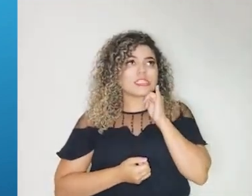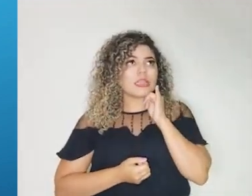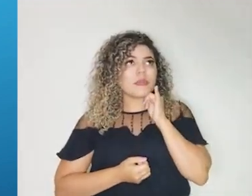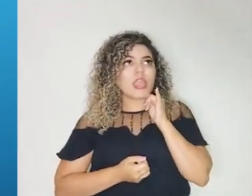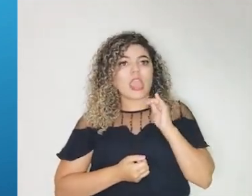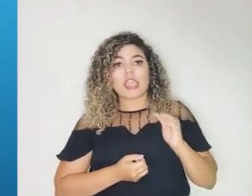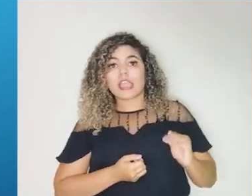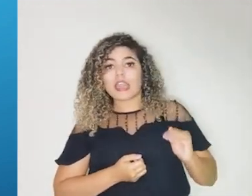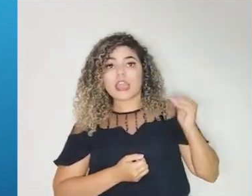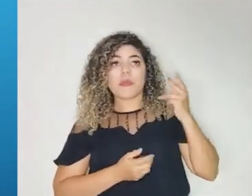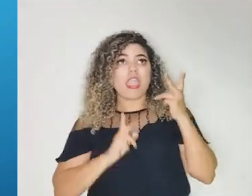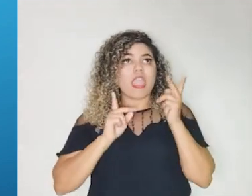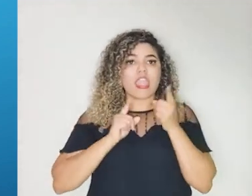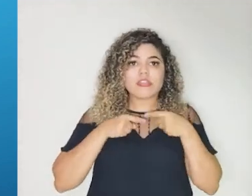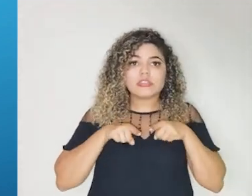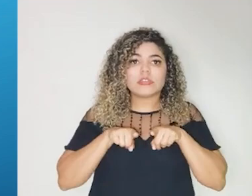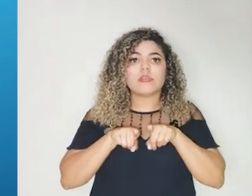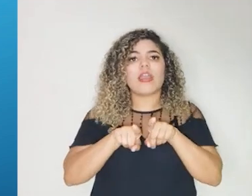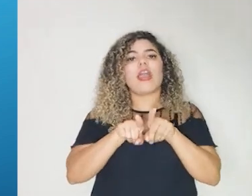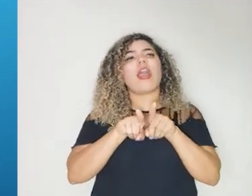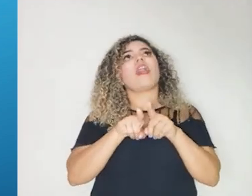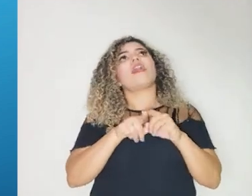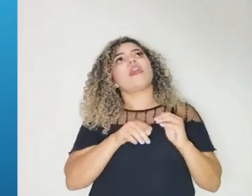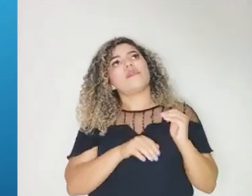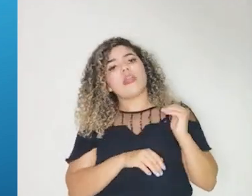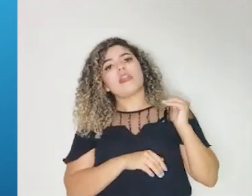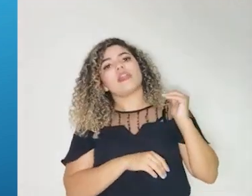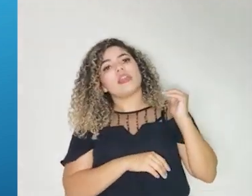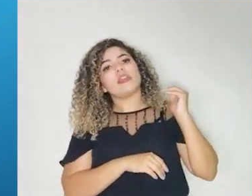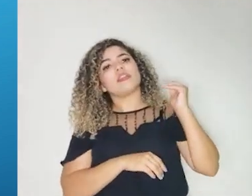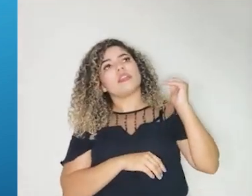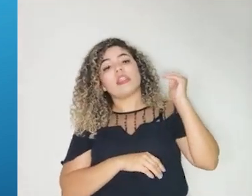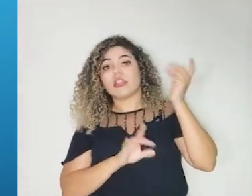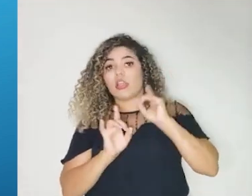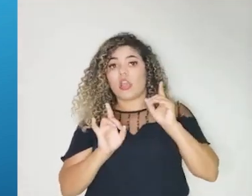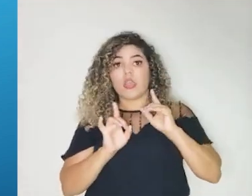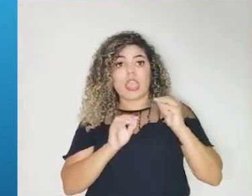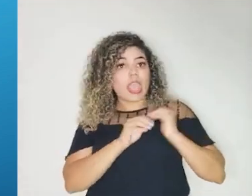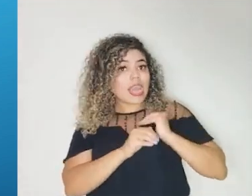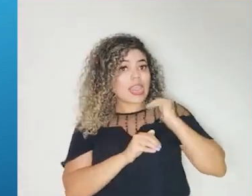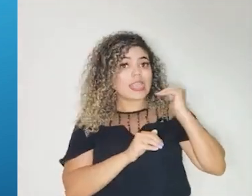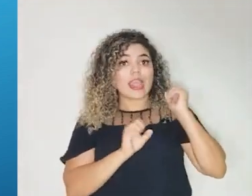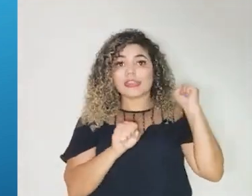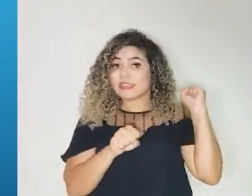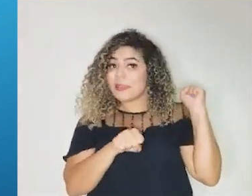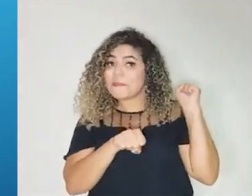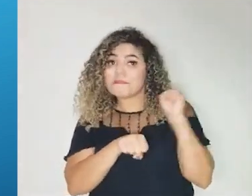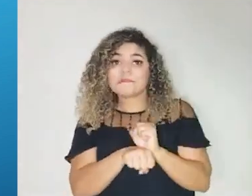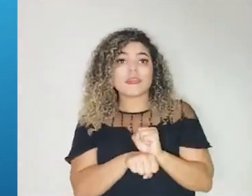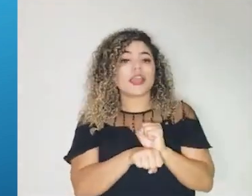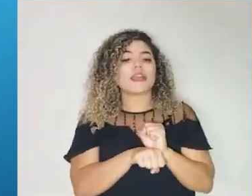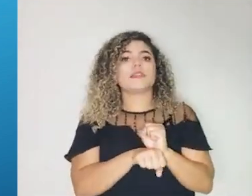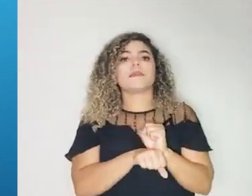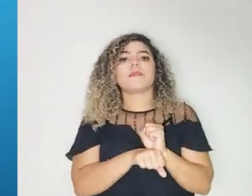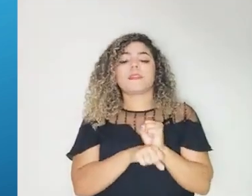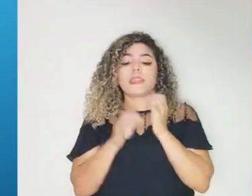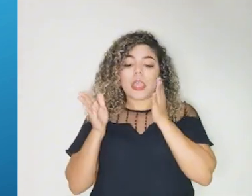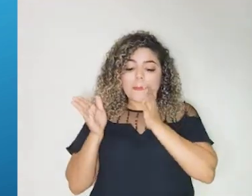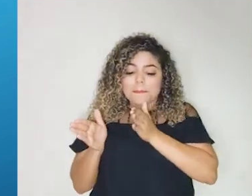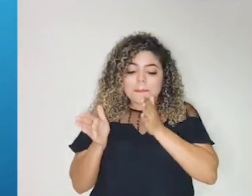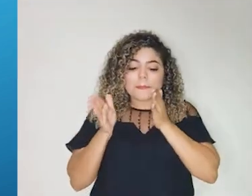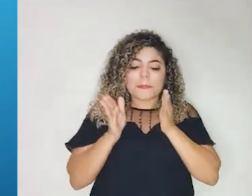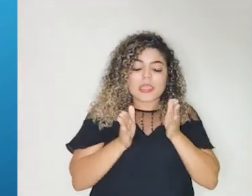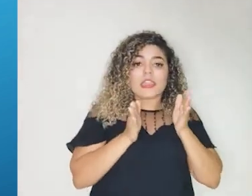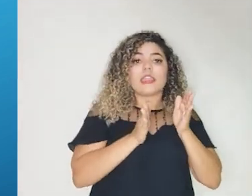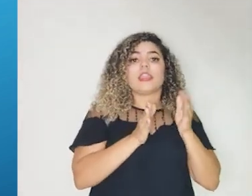linear como acontece em outras espécies, em que o animal vai crescendo de forma gradual. Nós temos esses períodos de estabilidade, esses intervalos em